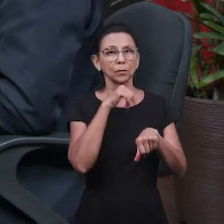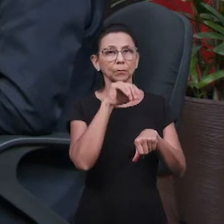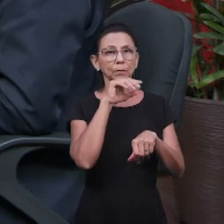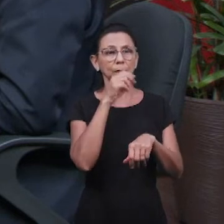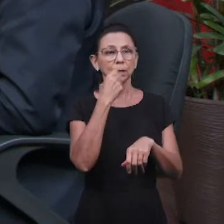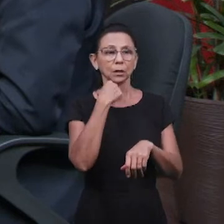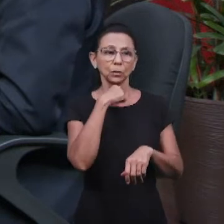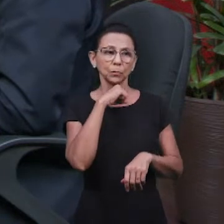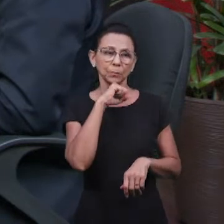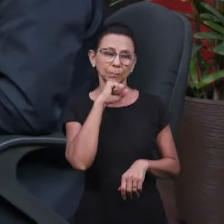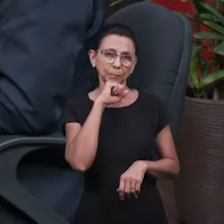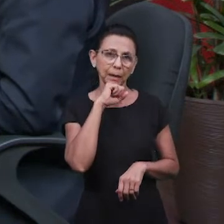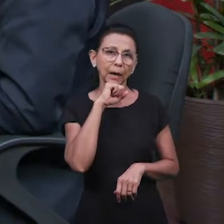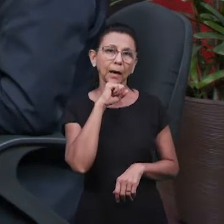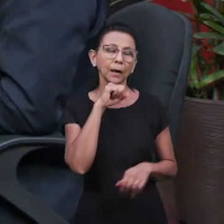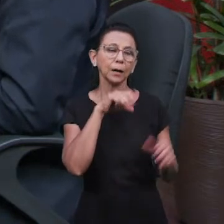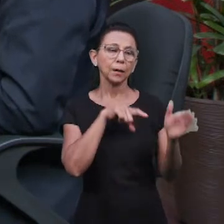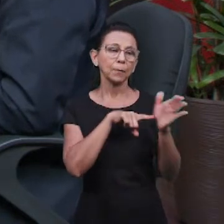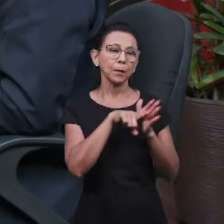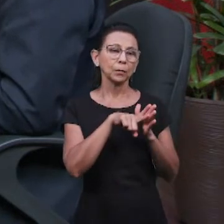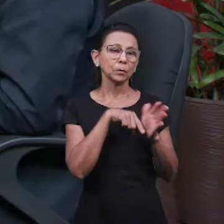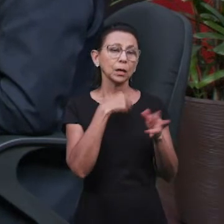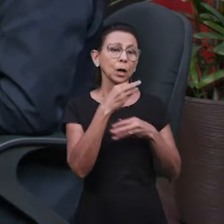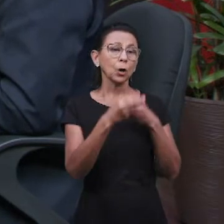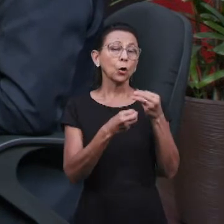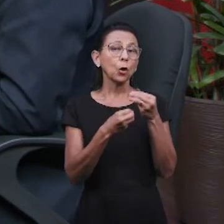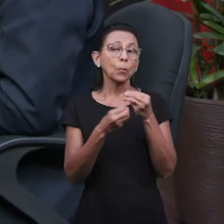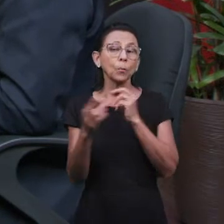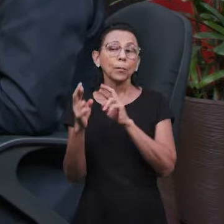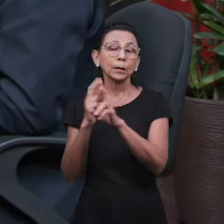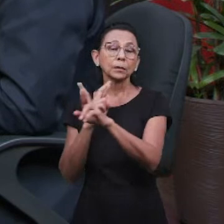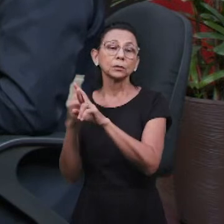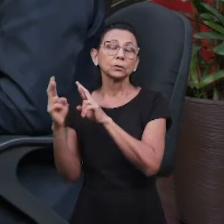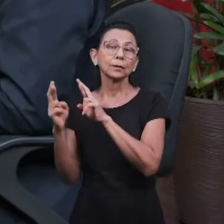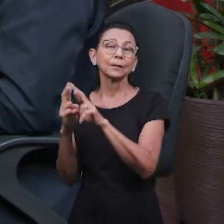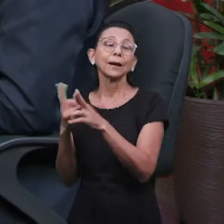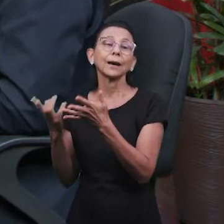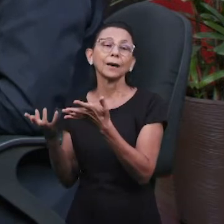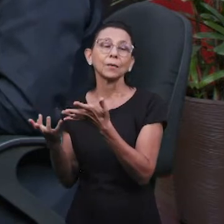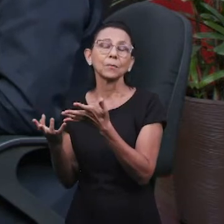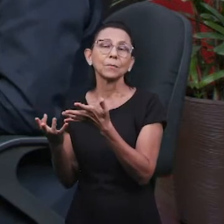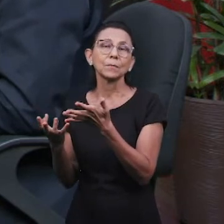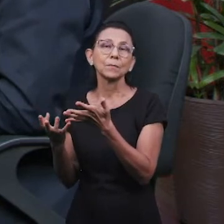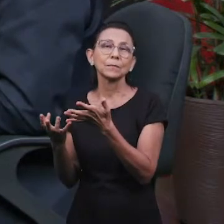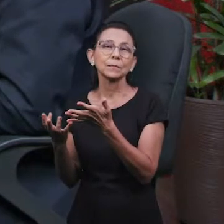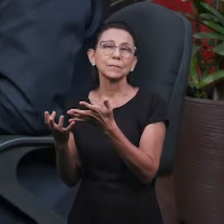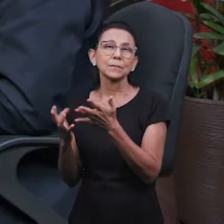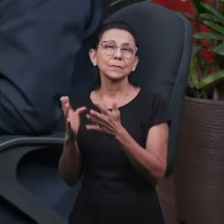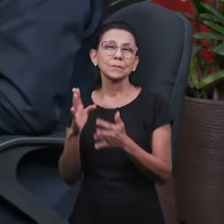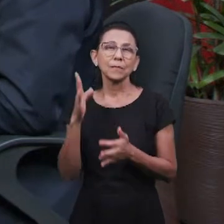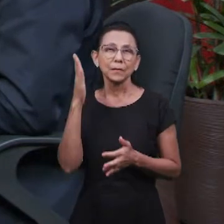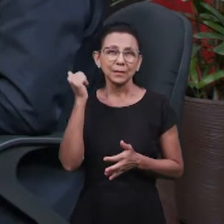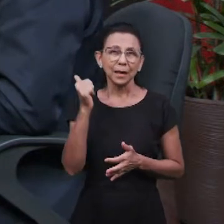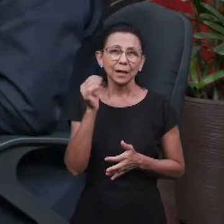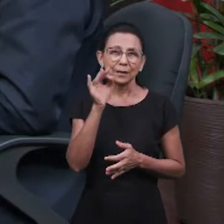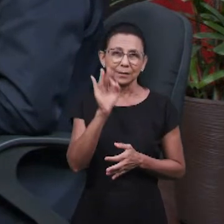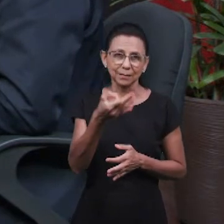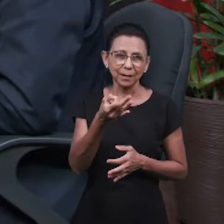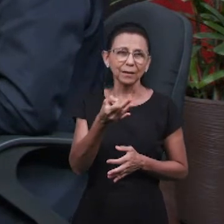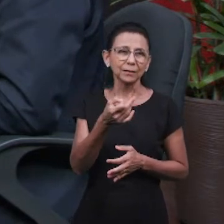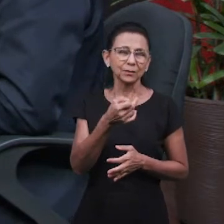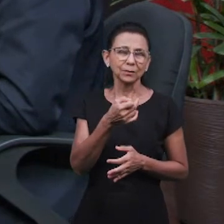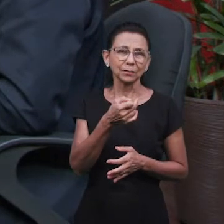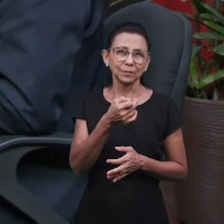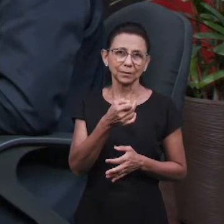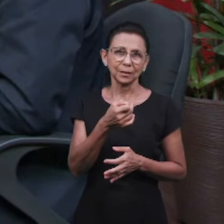de que maneira que é adequada lidar com aquele caso, porque os pais sabem. Né? Isso é uma coisa adequada, isso está certo, está